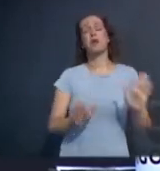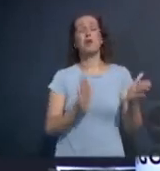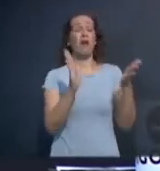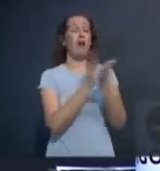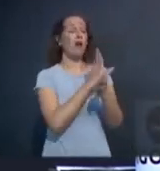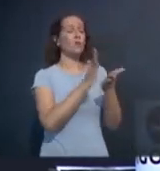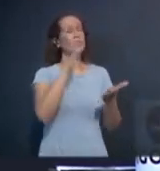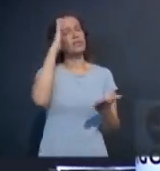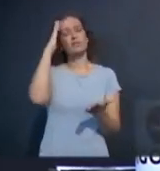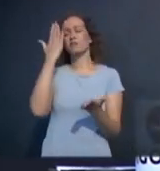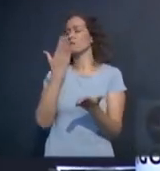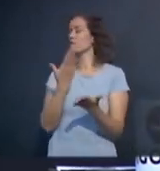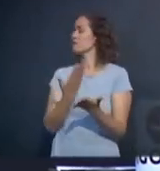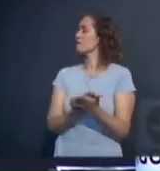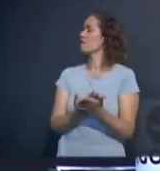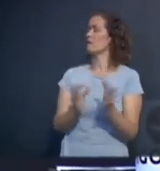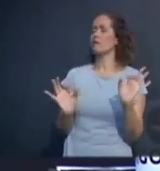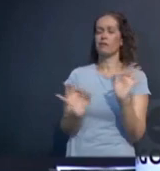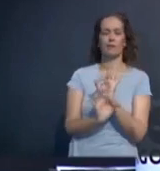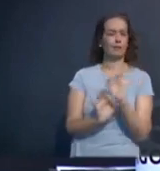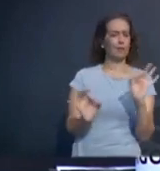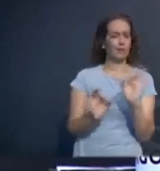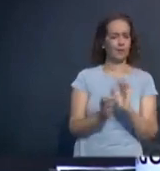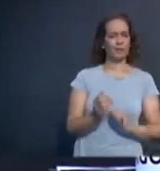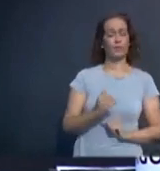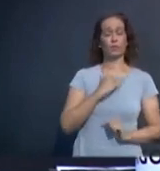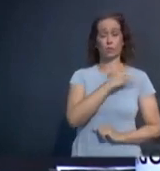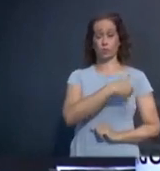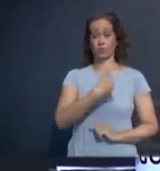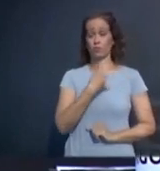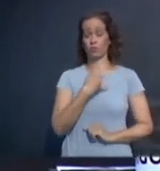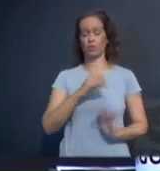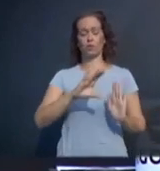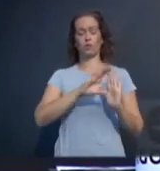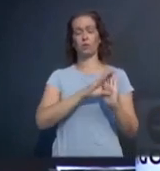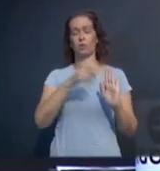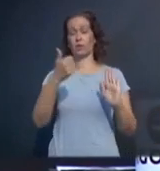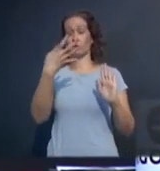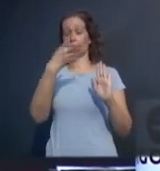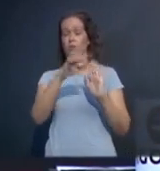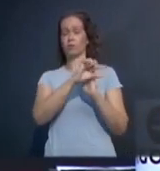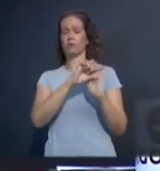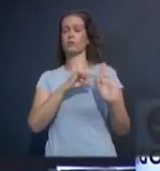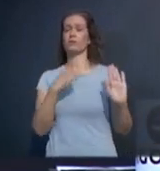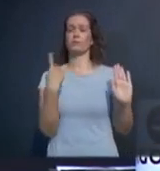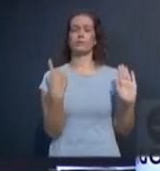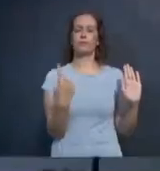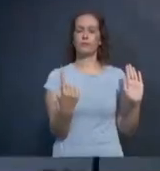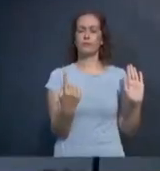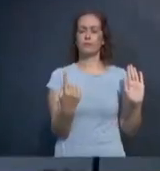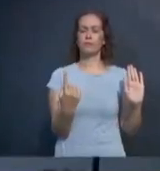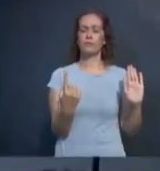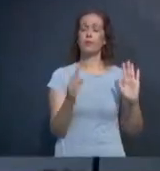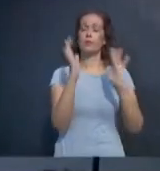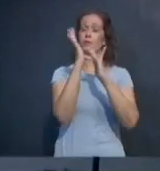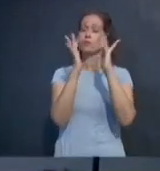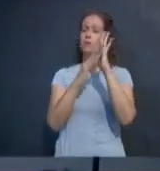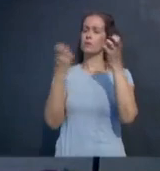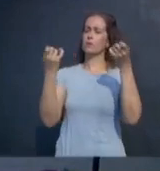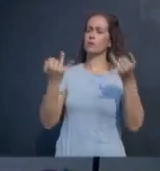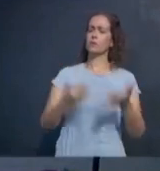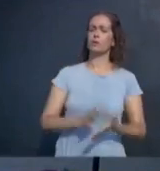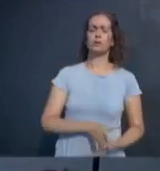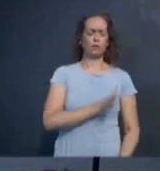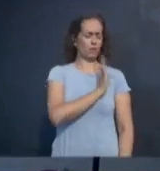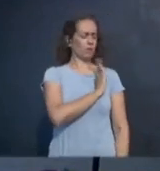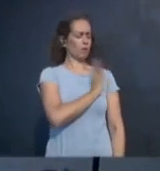creram nele. Em João 14, versículo 1. João 14, verso 1. Jesus diz: não se turbe